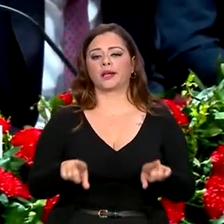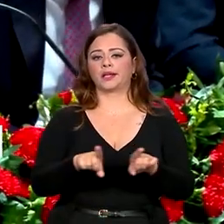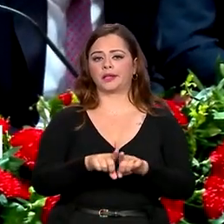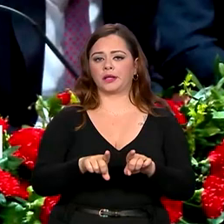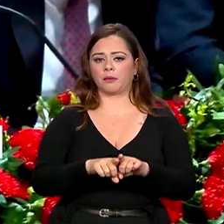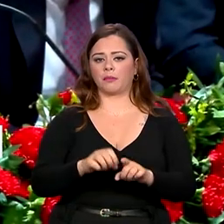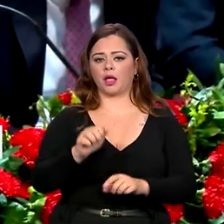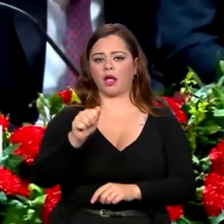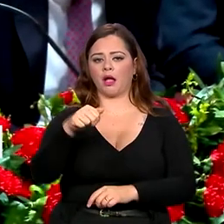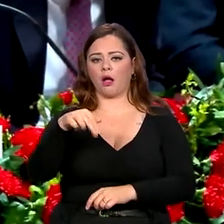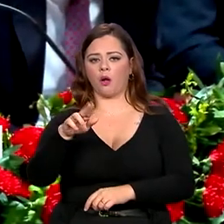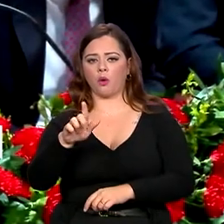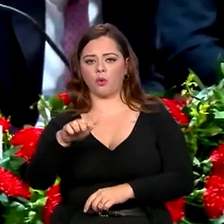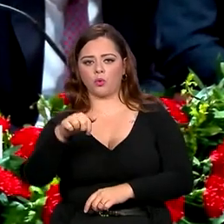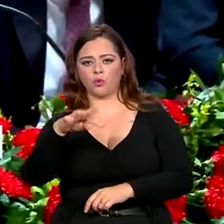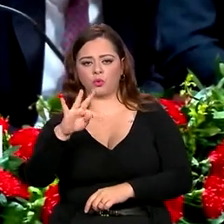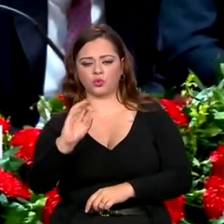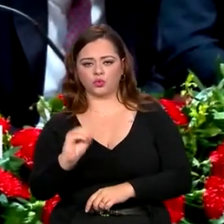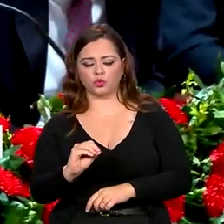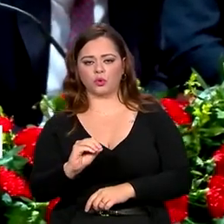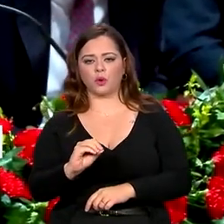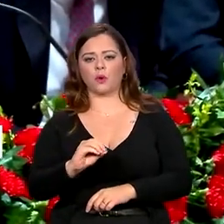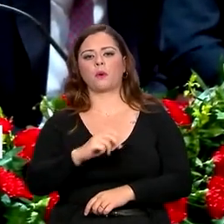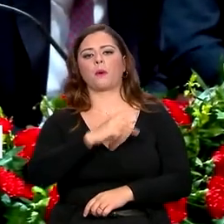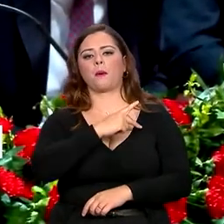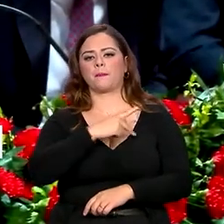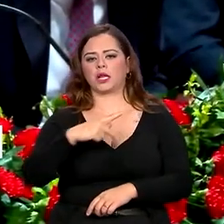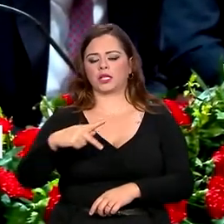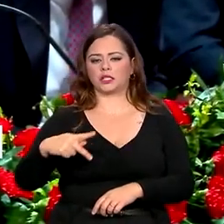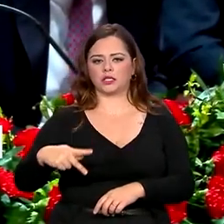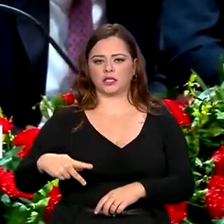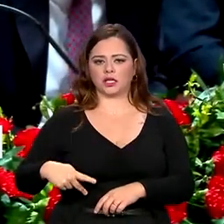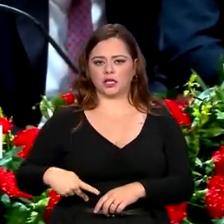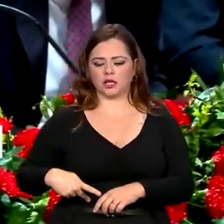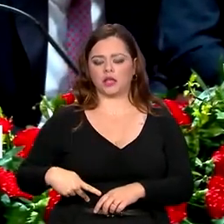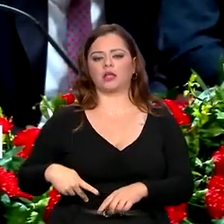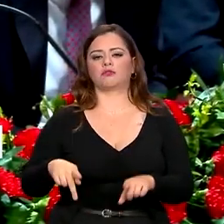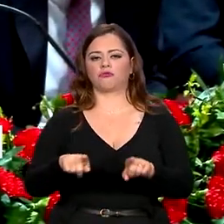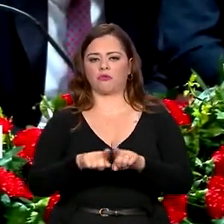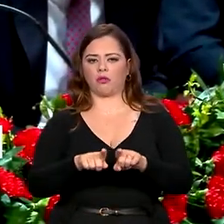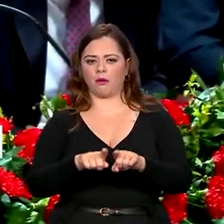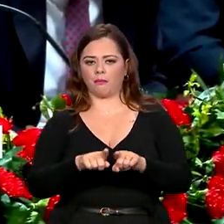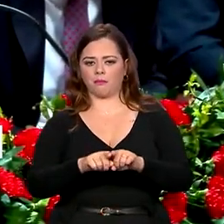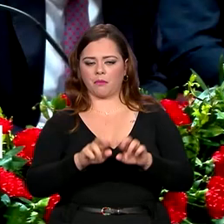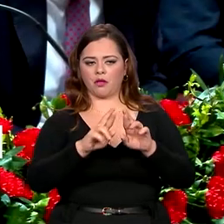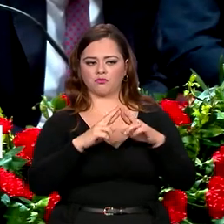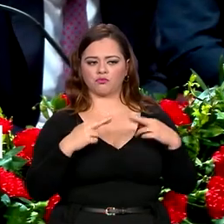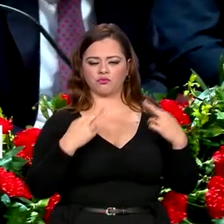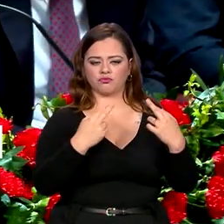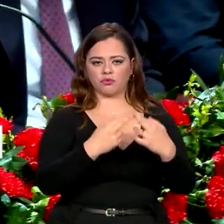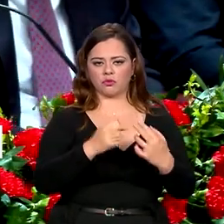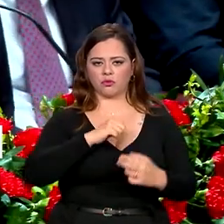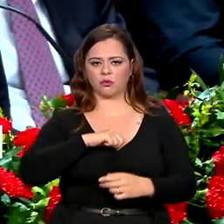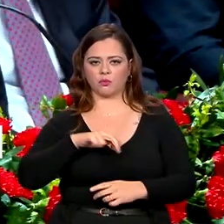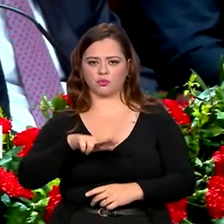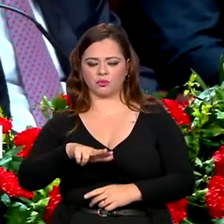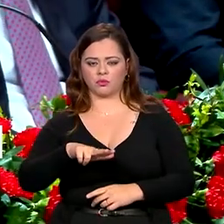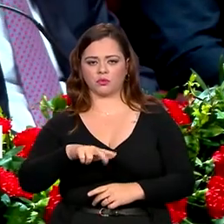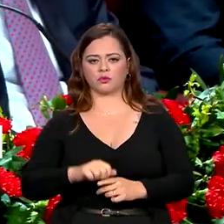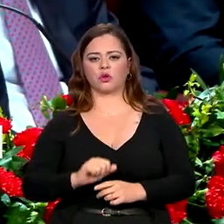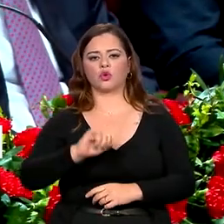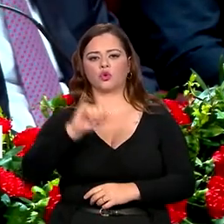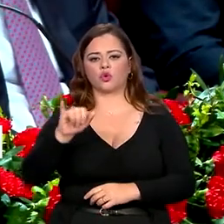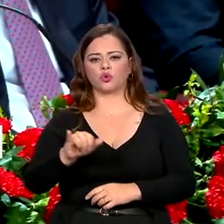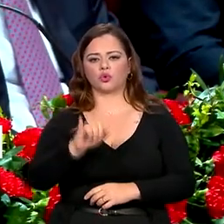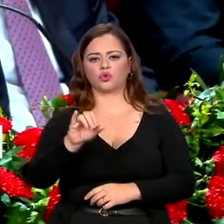senhor Augusto Santos Silva, presidente da Assembleia da República Portuguesa, excelentíssimo João Pedro